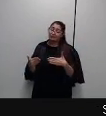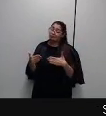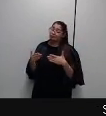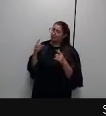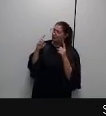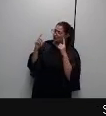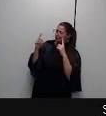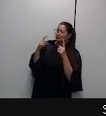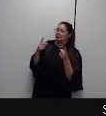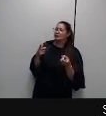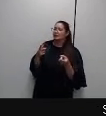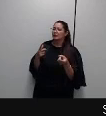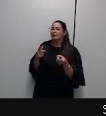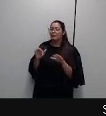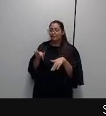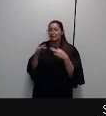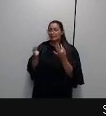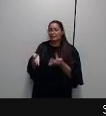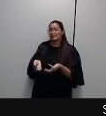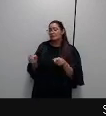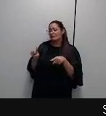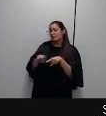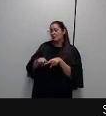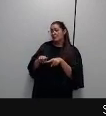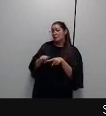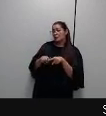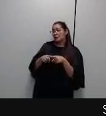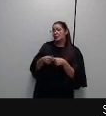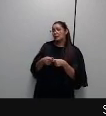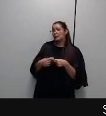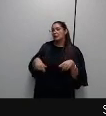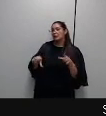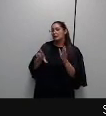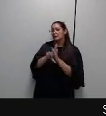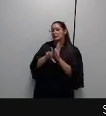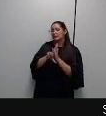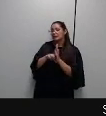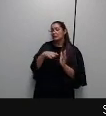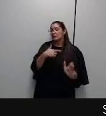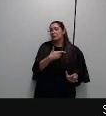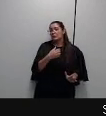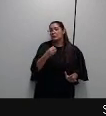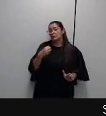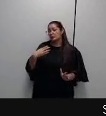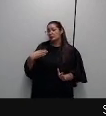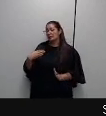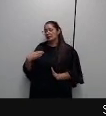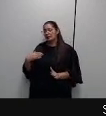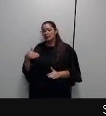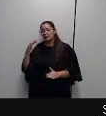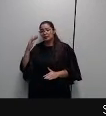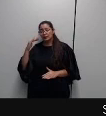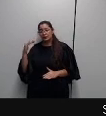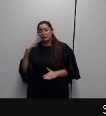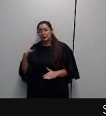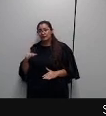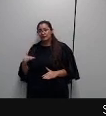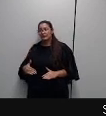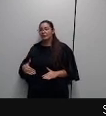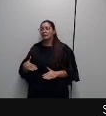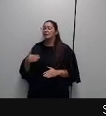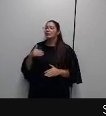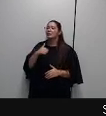mas enfim porque porque nessa legislação 2004 a dependência foi ampliada para dez anos mas a